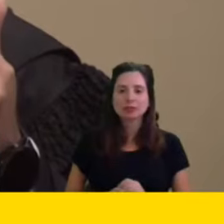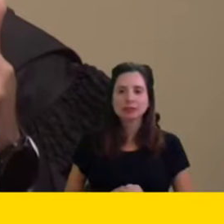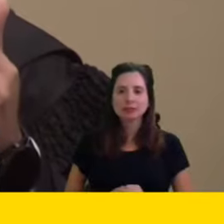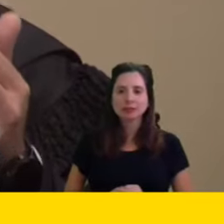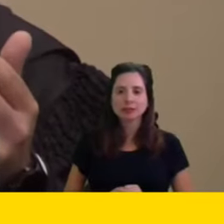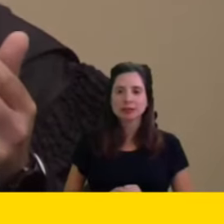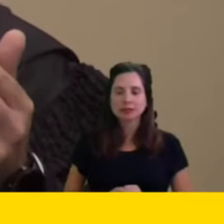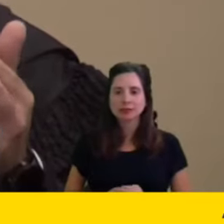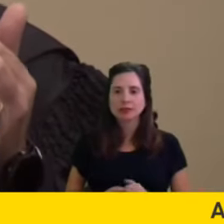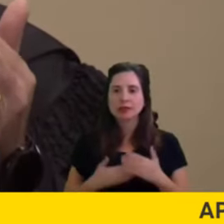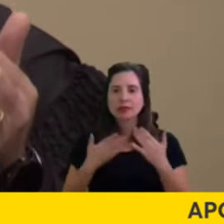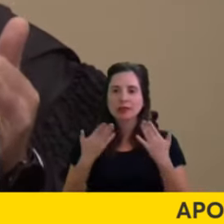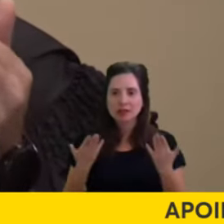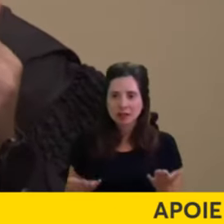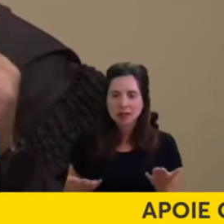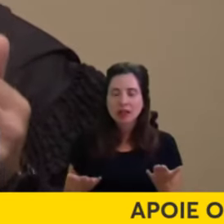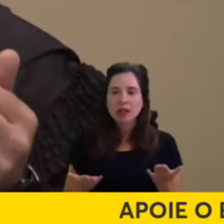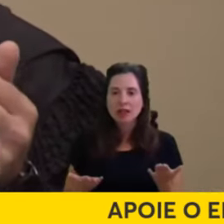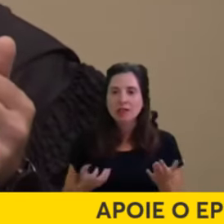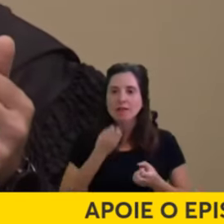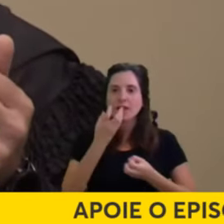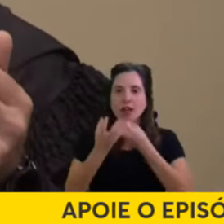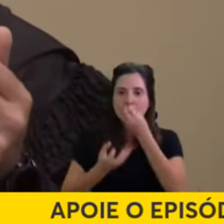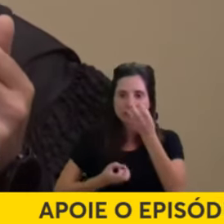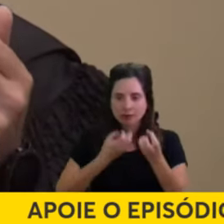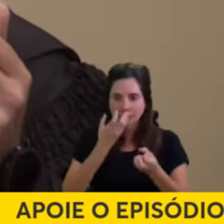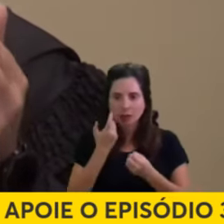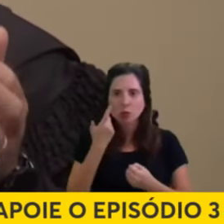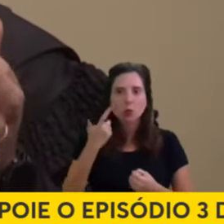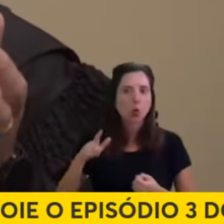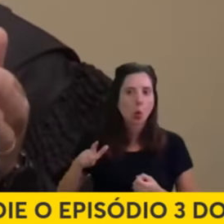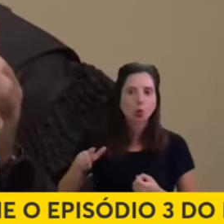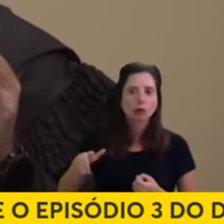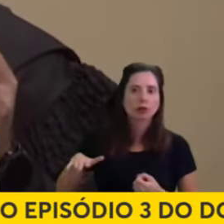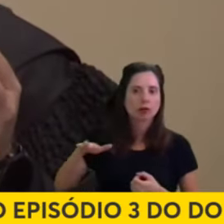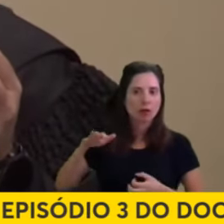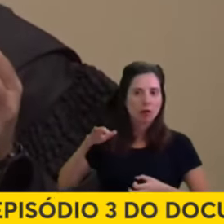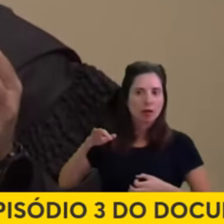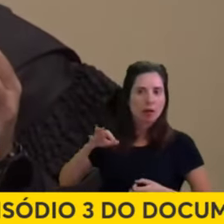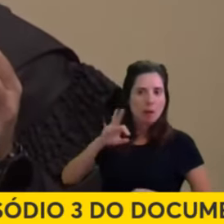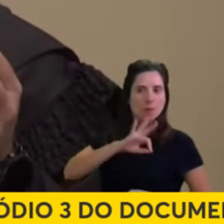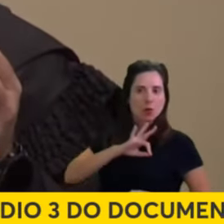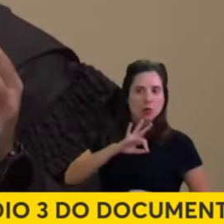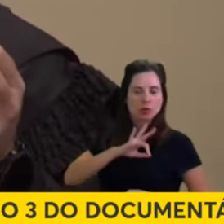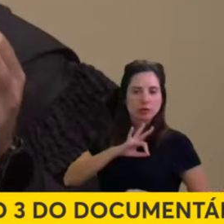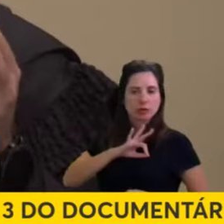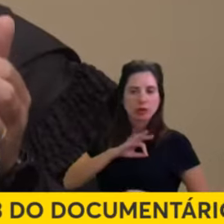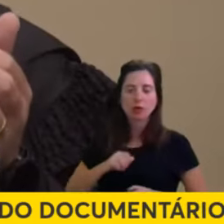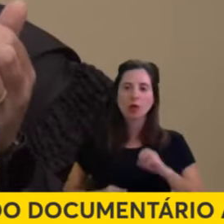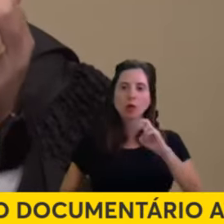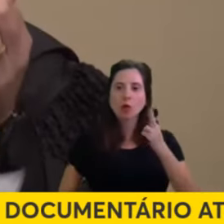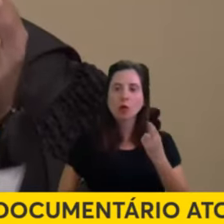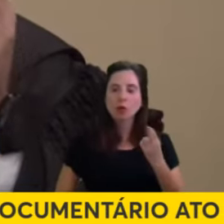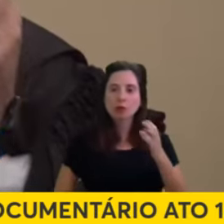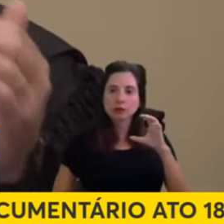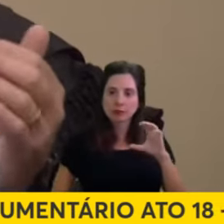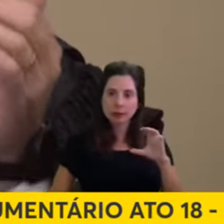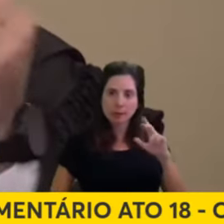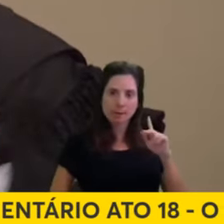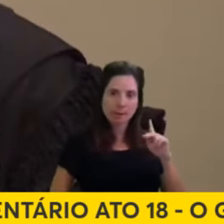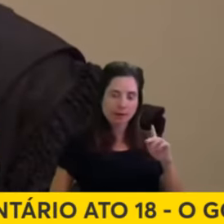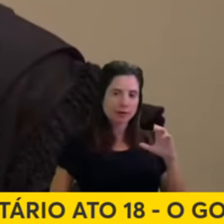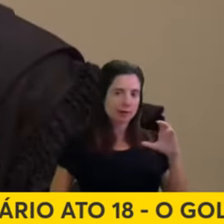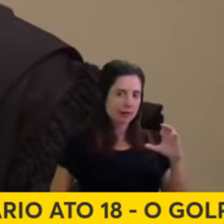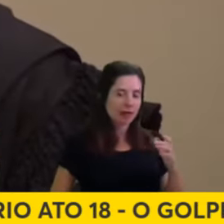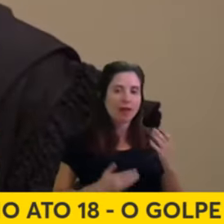relevante ao contexto dos fatos revelados em outros procedimentos policiais ou documentos Com base no artigo 4 A5 do CPC assim é inviável